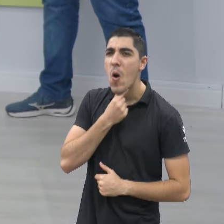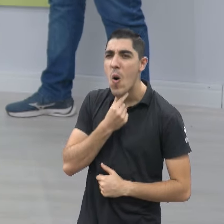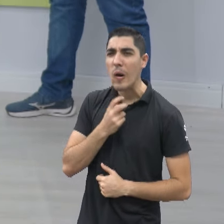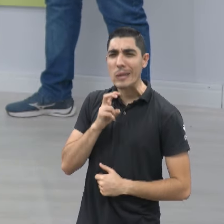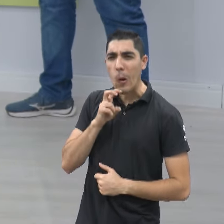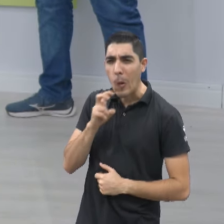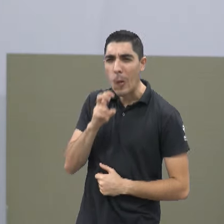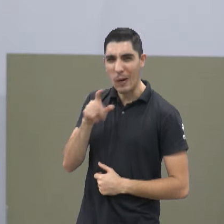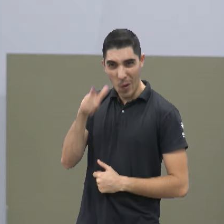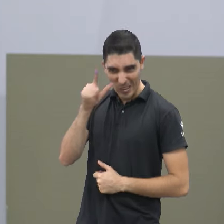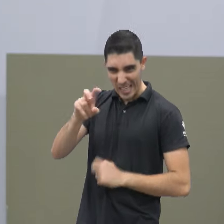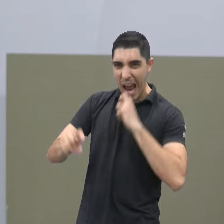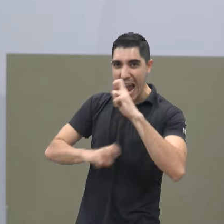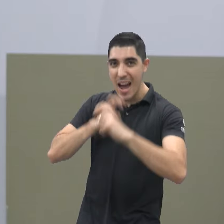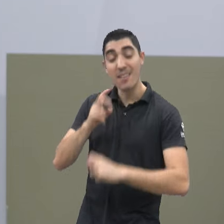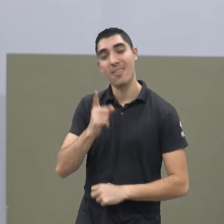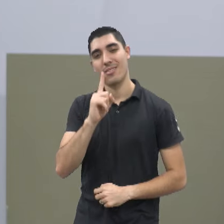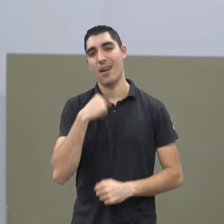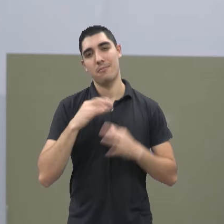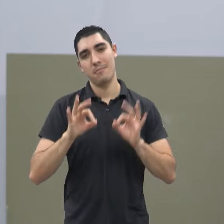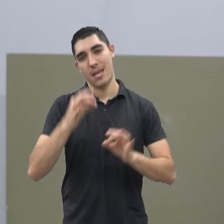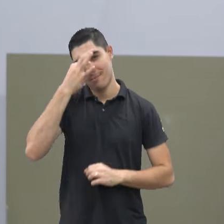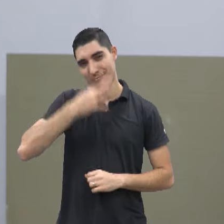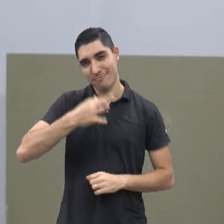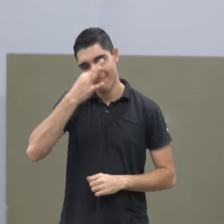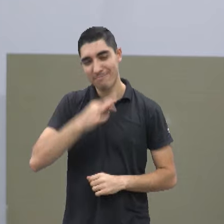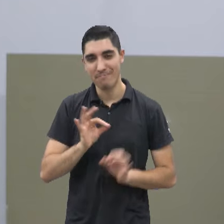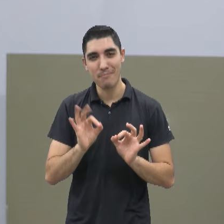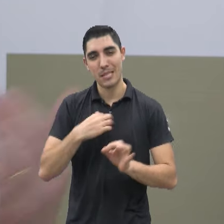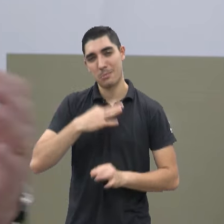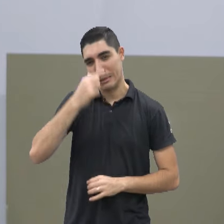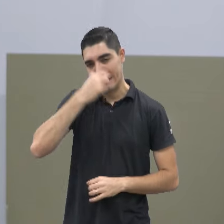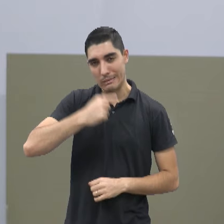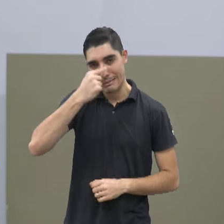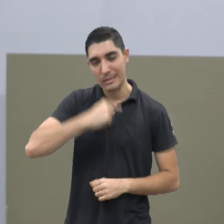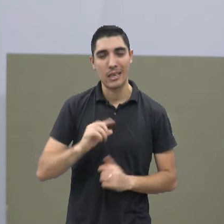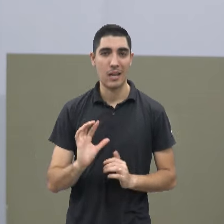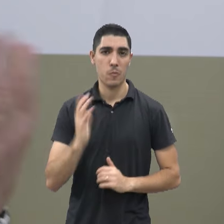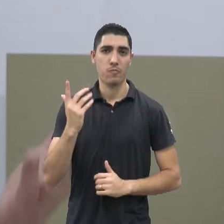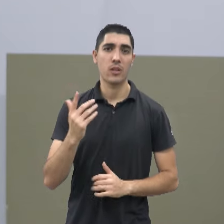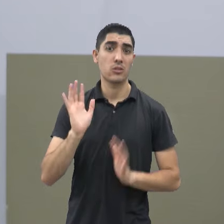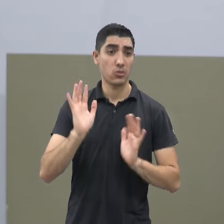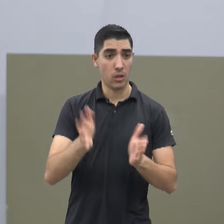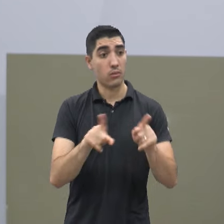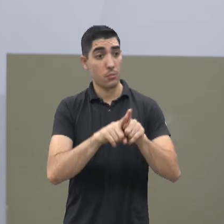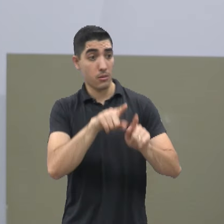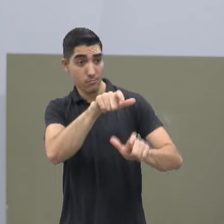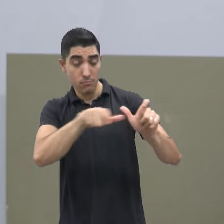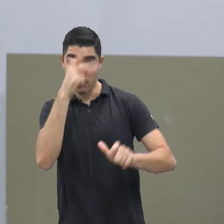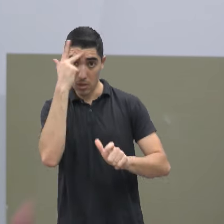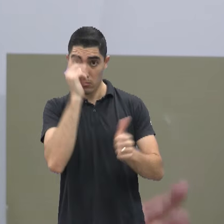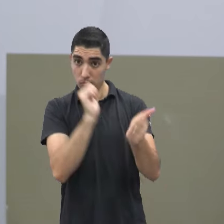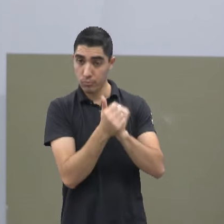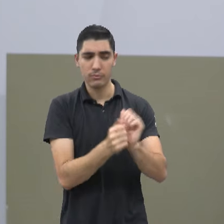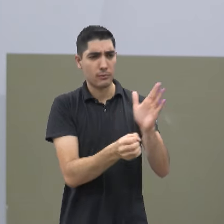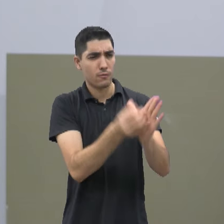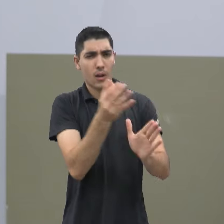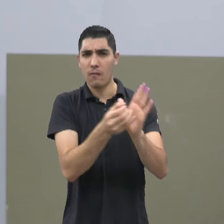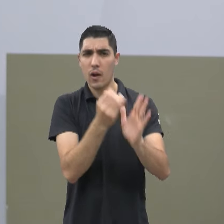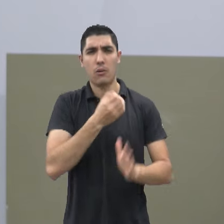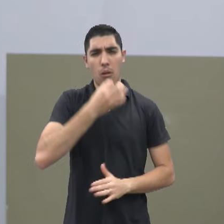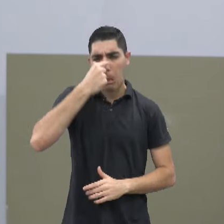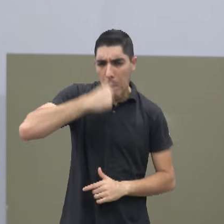Morumbi? Não, eu tô gripado mesmo, né? Infelizmente aí a gente teve vários jogadores com gripe, vários jogadores passando mal. O Buiú contra o